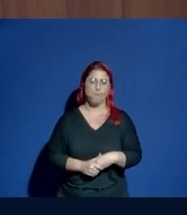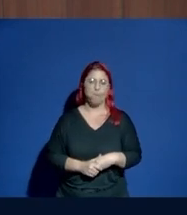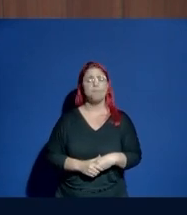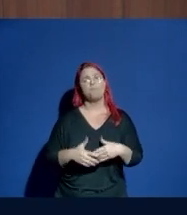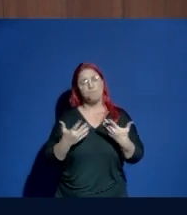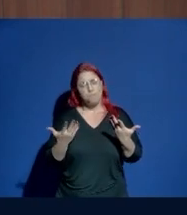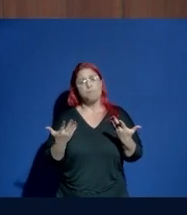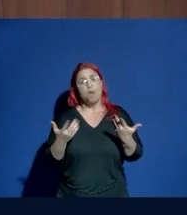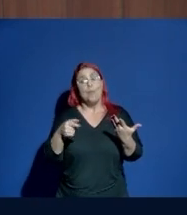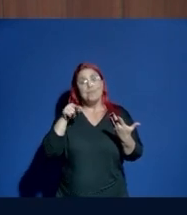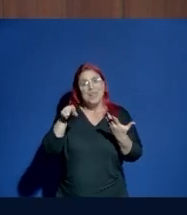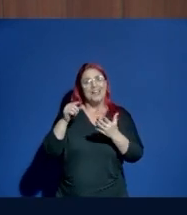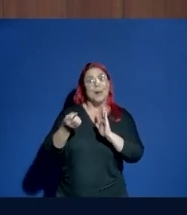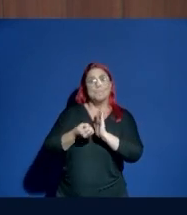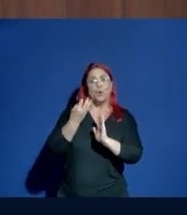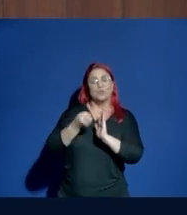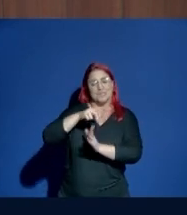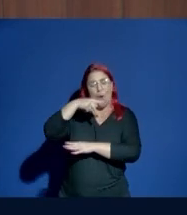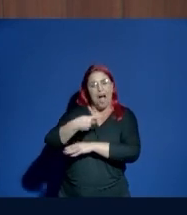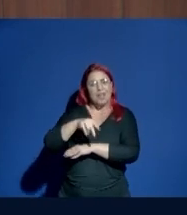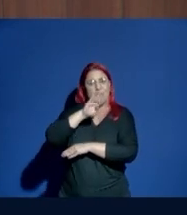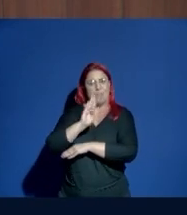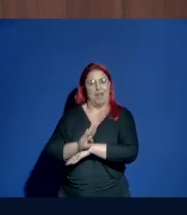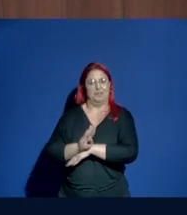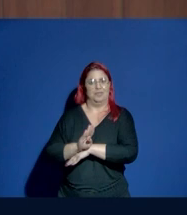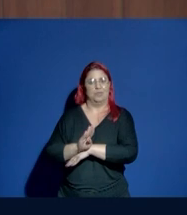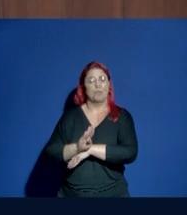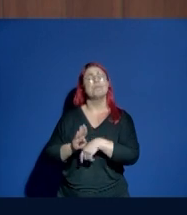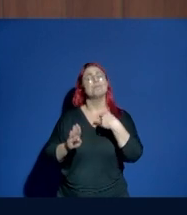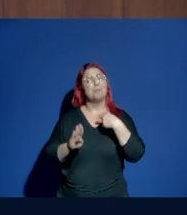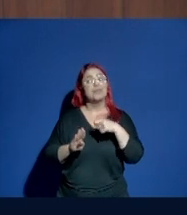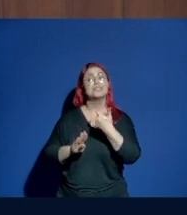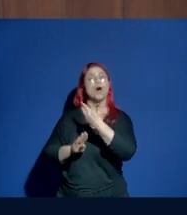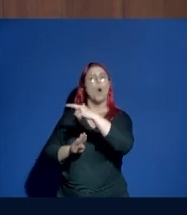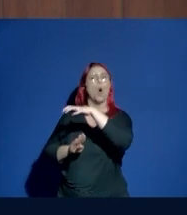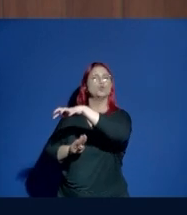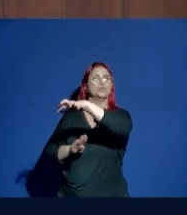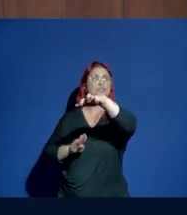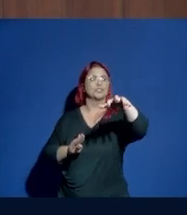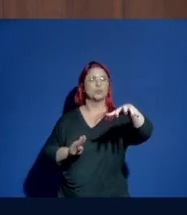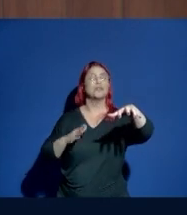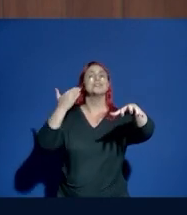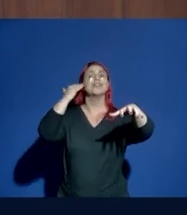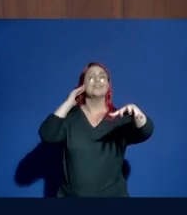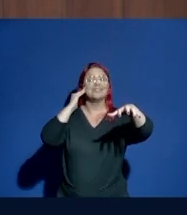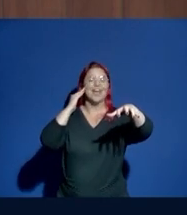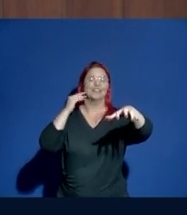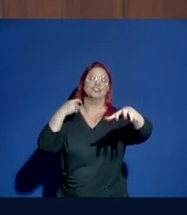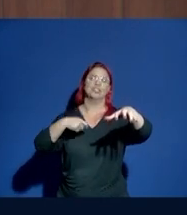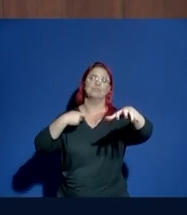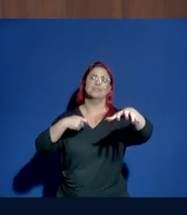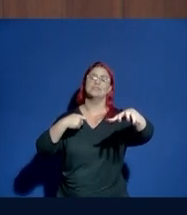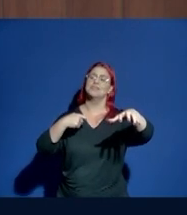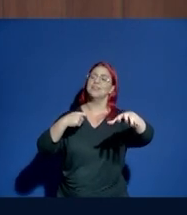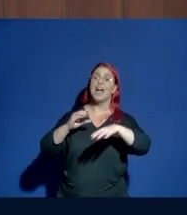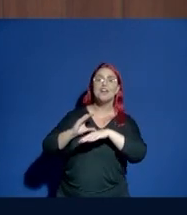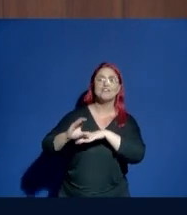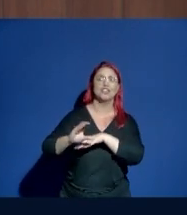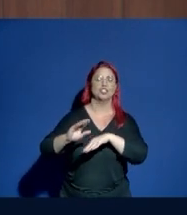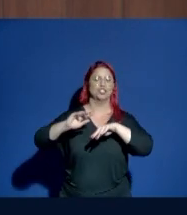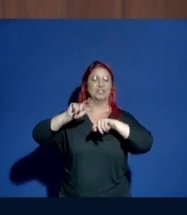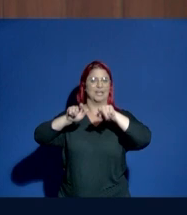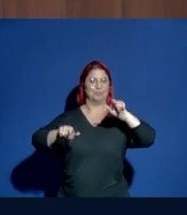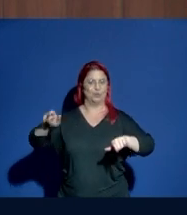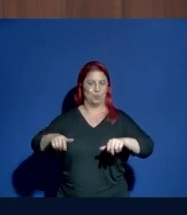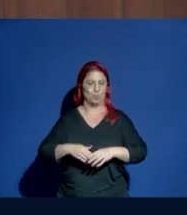Então essa produtividade nós estamos precisando também que os outros setores entendam que nós temos que investir no capital humano que